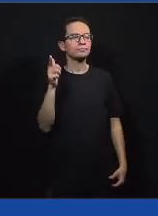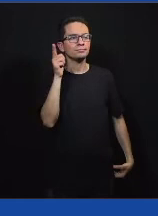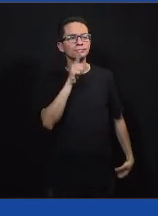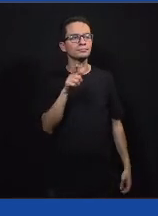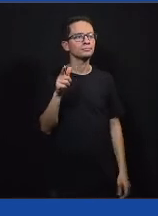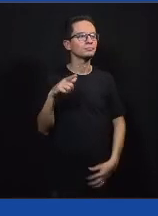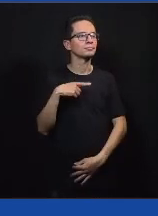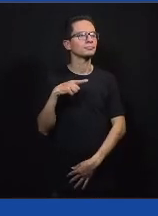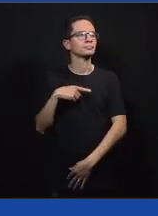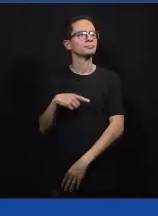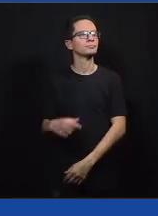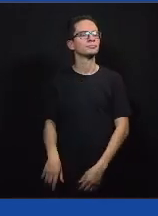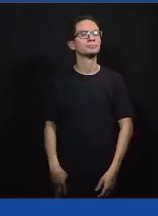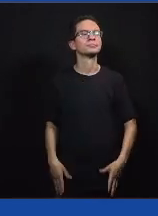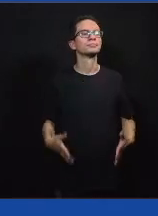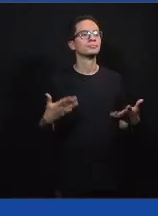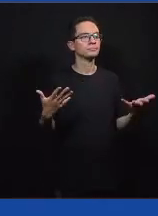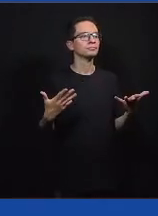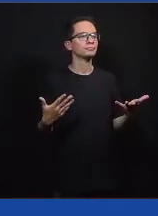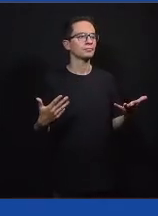né beleza